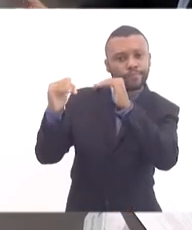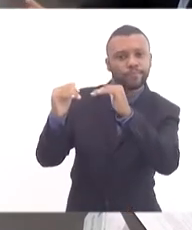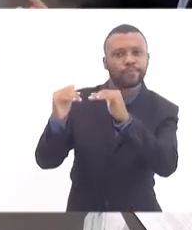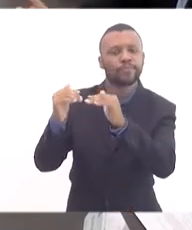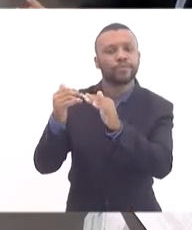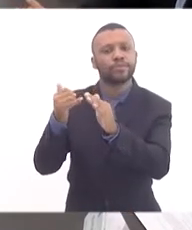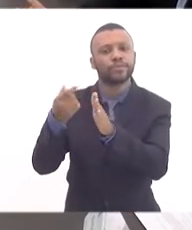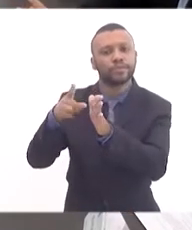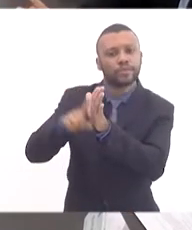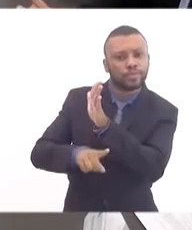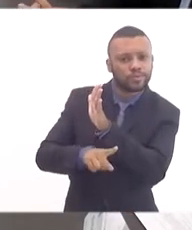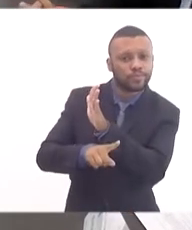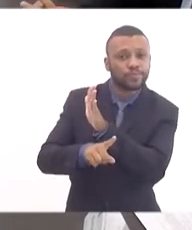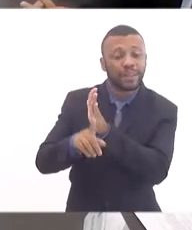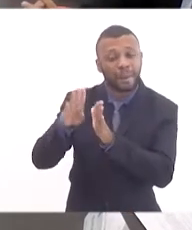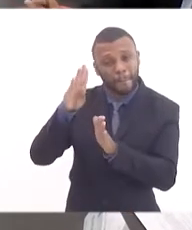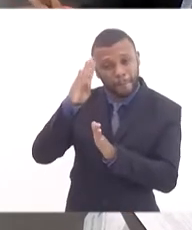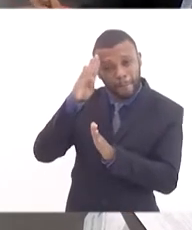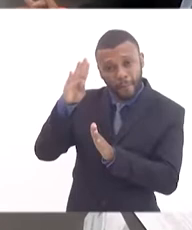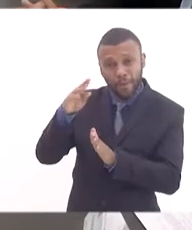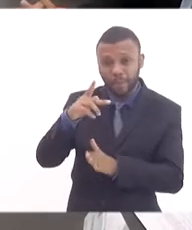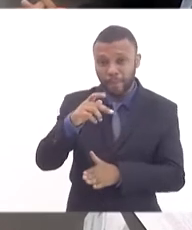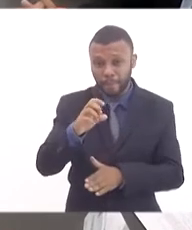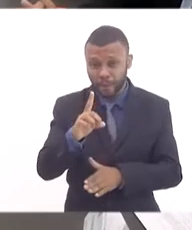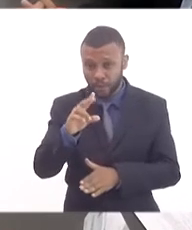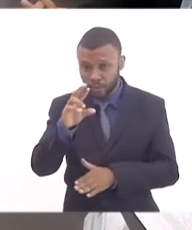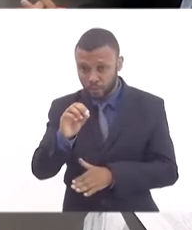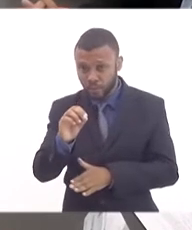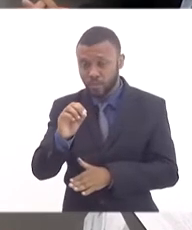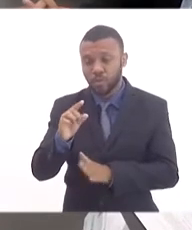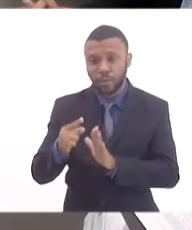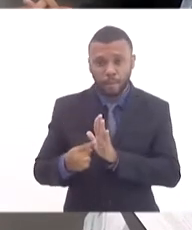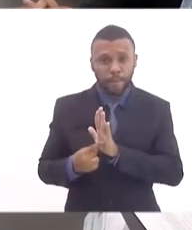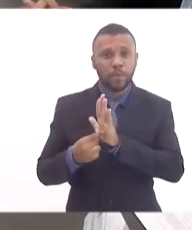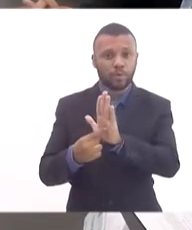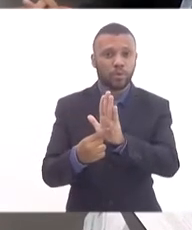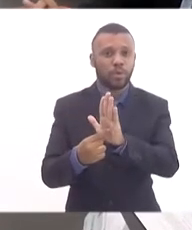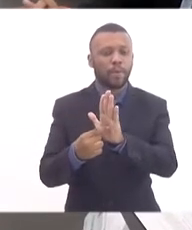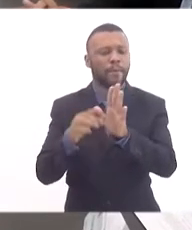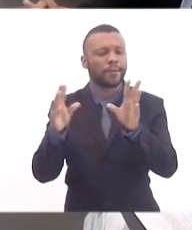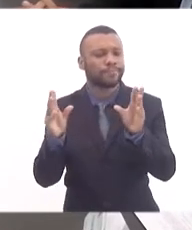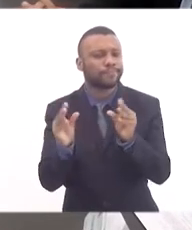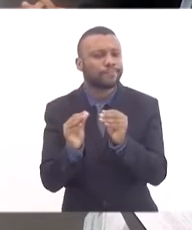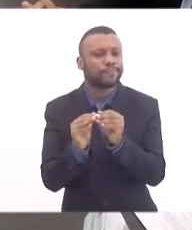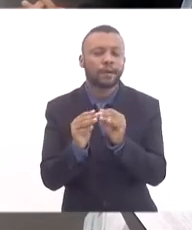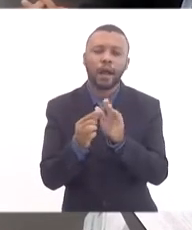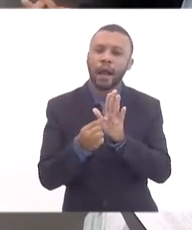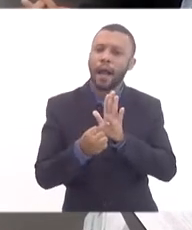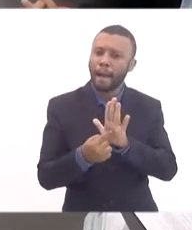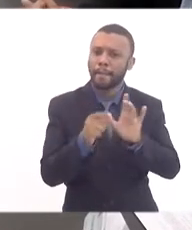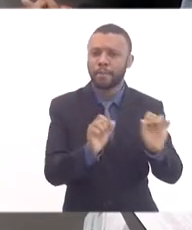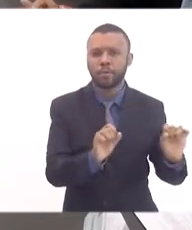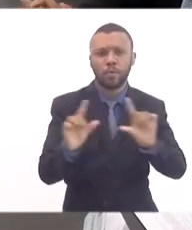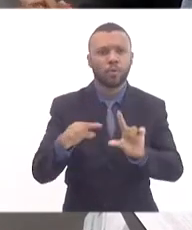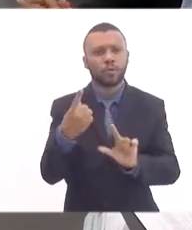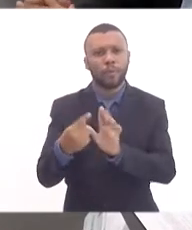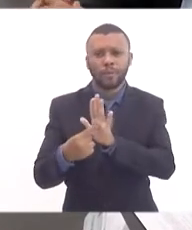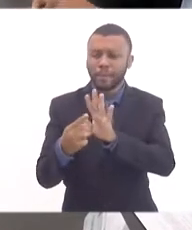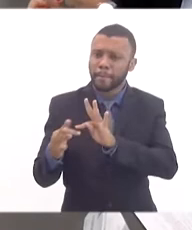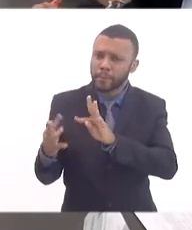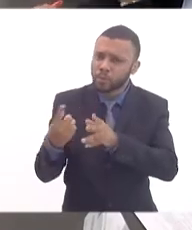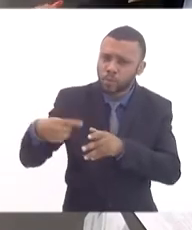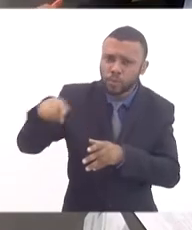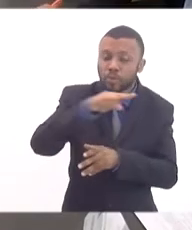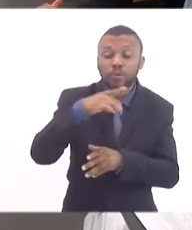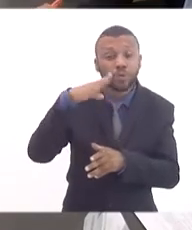é especial Pedro trouxe uma pequena apresentação que a gente vai mostrar para todos é e é o